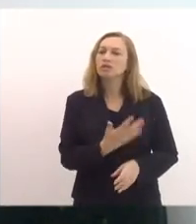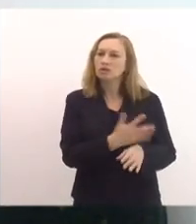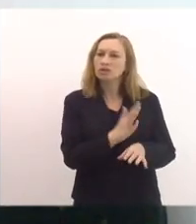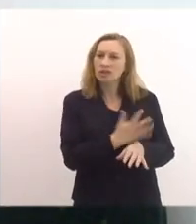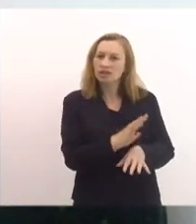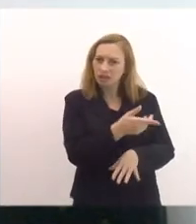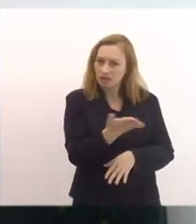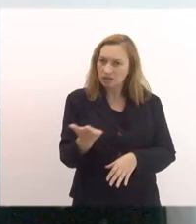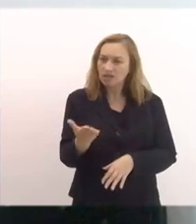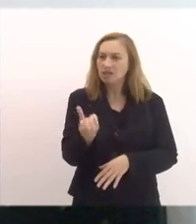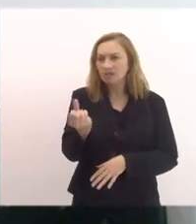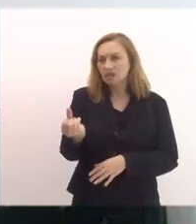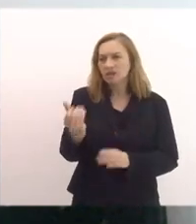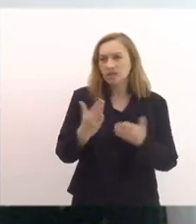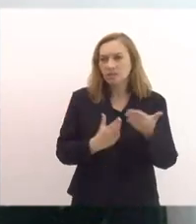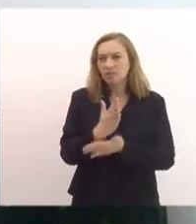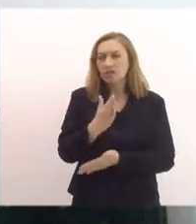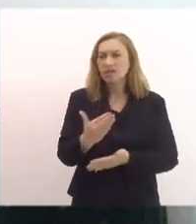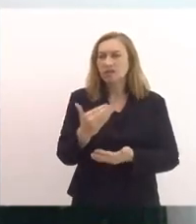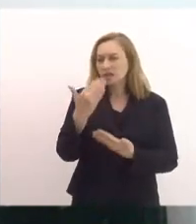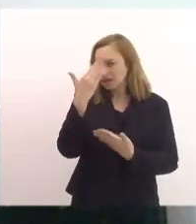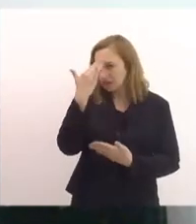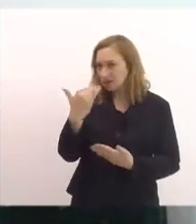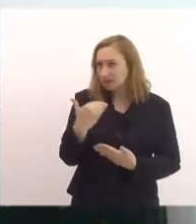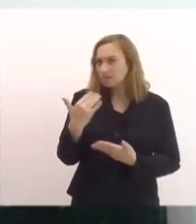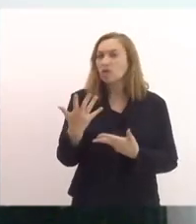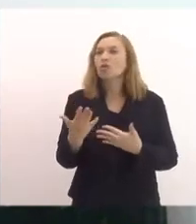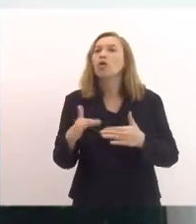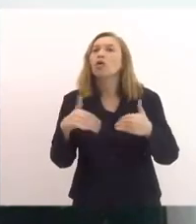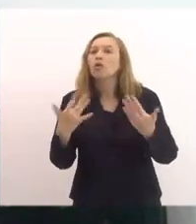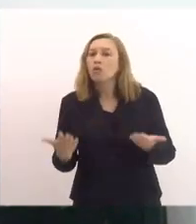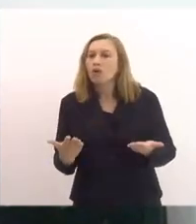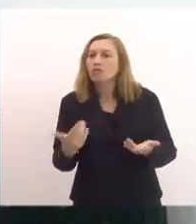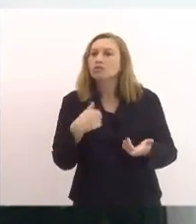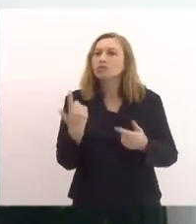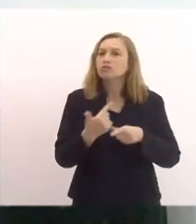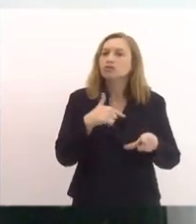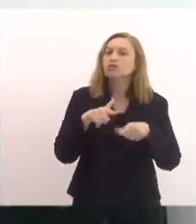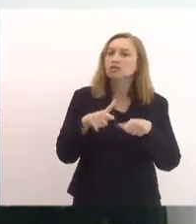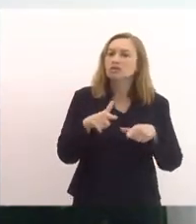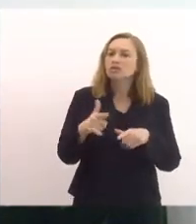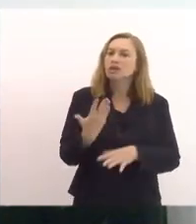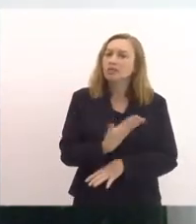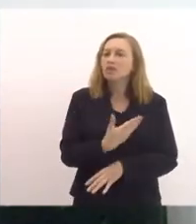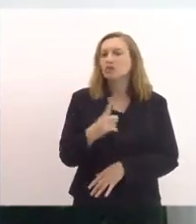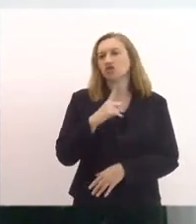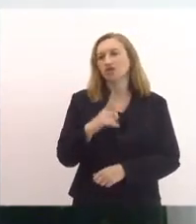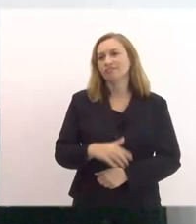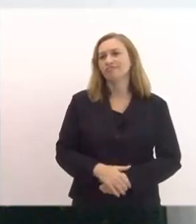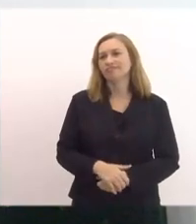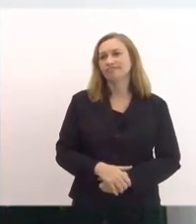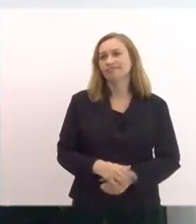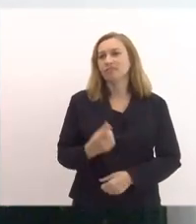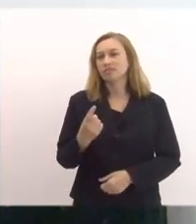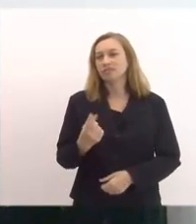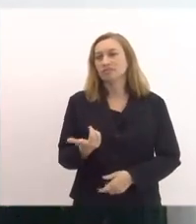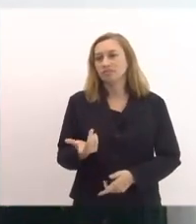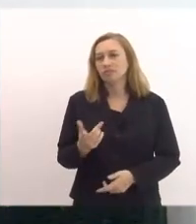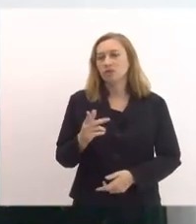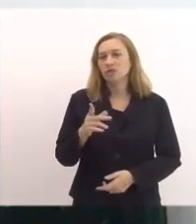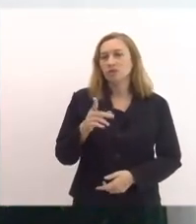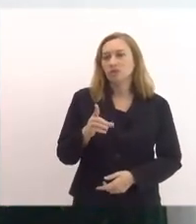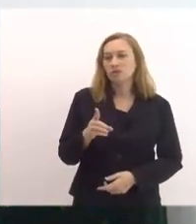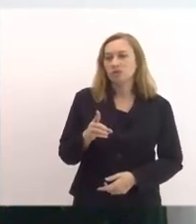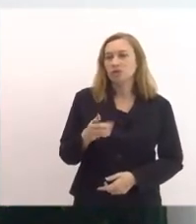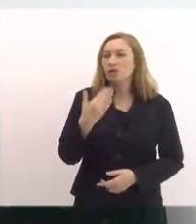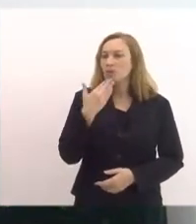foram aprovados. Me agradece. Então, qual o meu legado? Qual o nosso legado? Amigos, que dinheiro nenhum paga. Então, o que